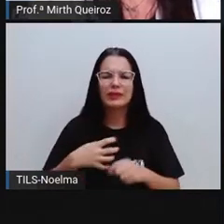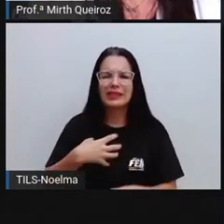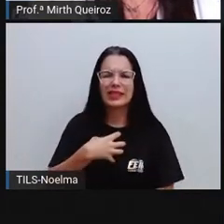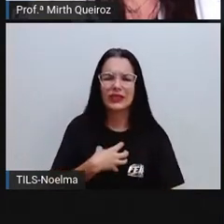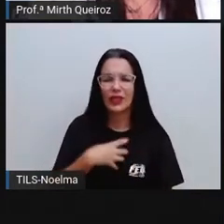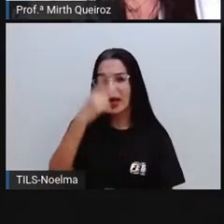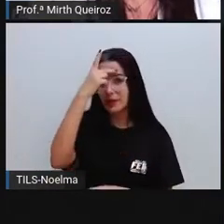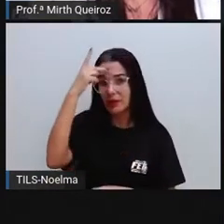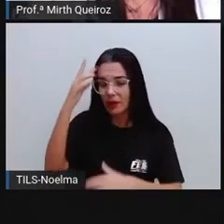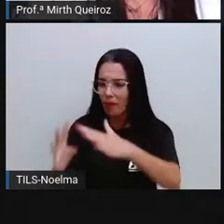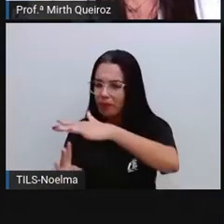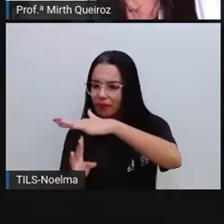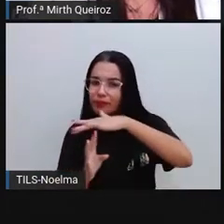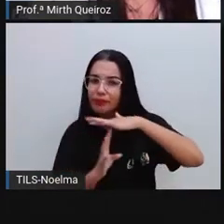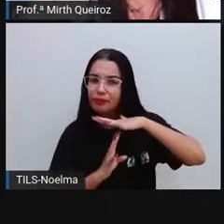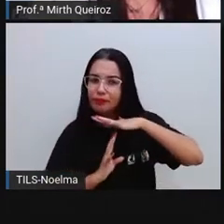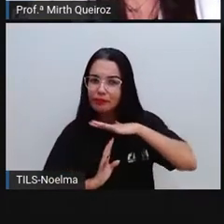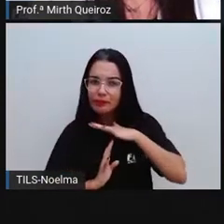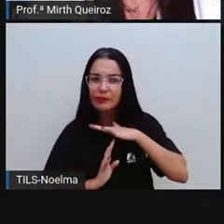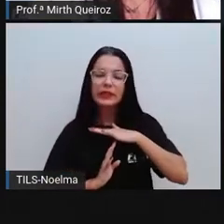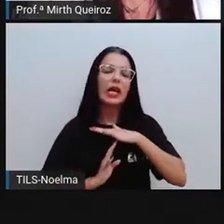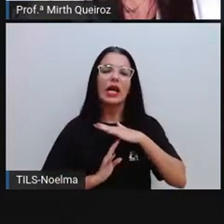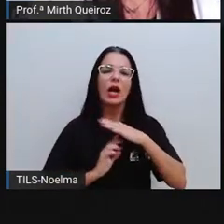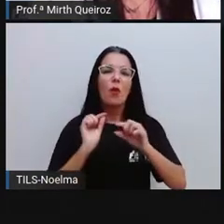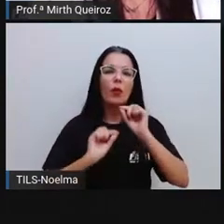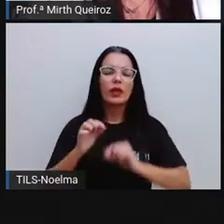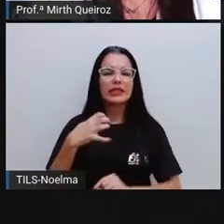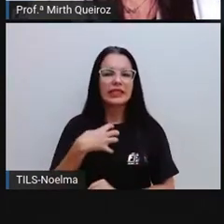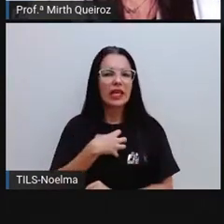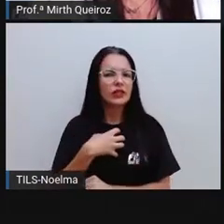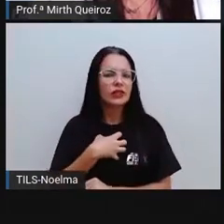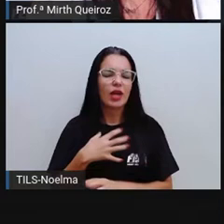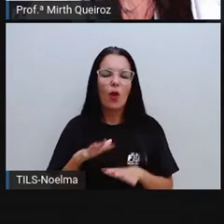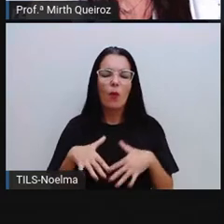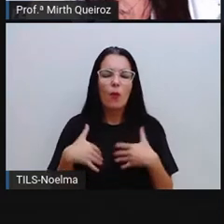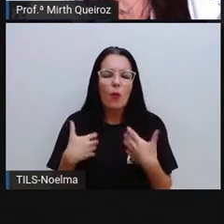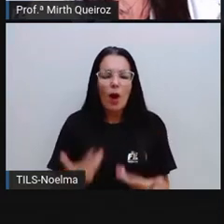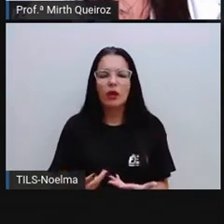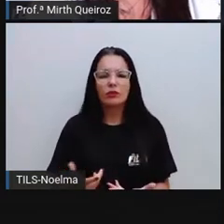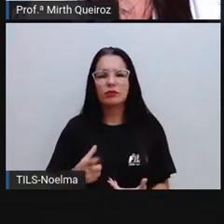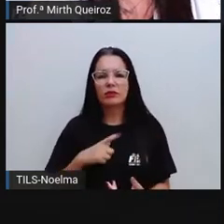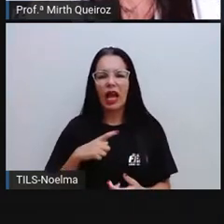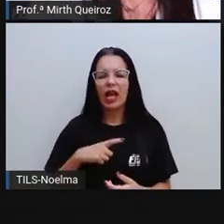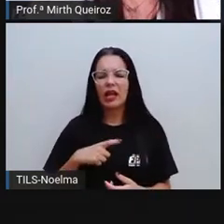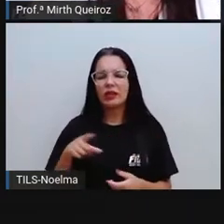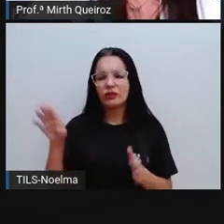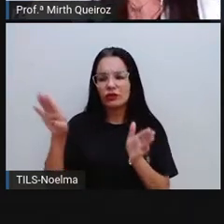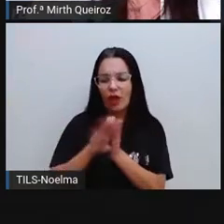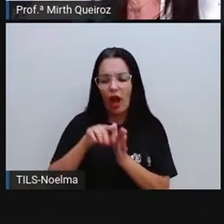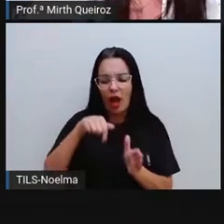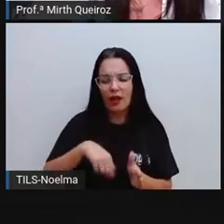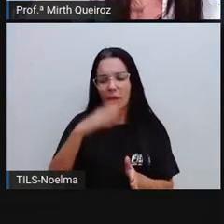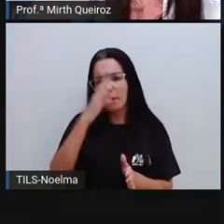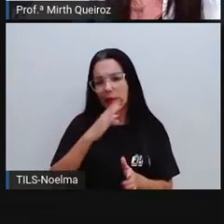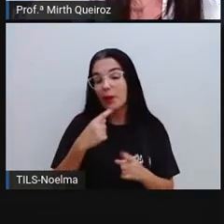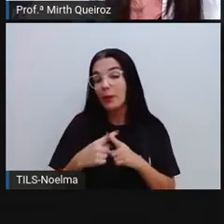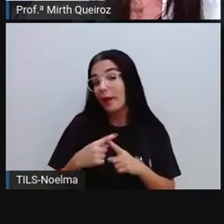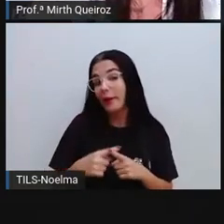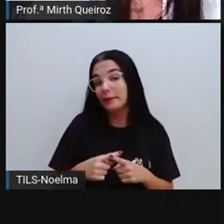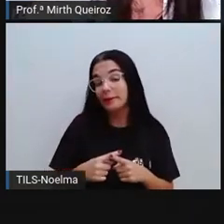eles estavam lá em seus países, a maioria, grande parte desses imigrantes, eles vieram ao país devido a